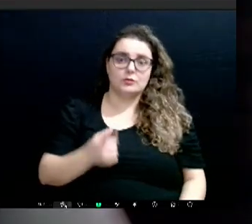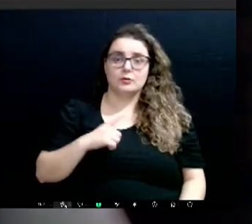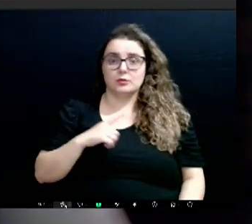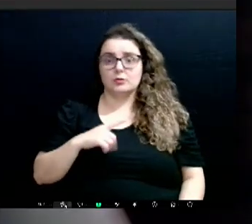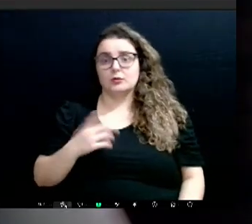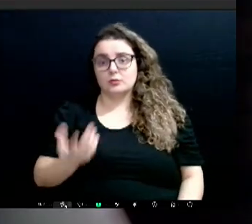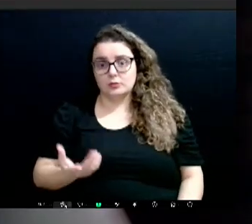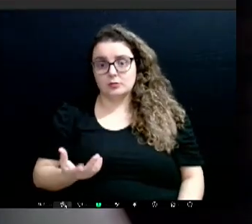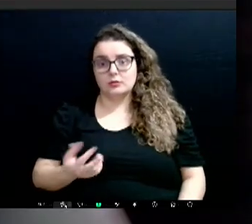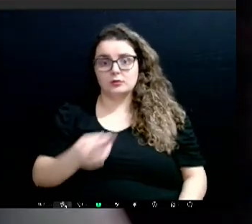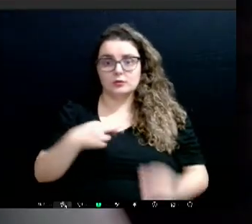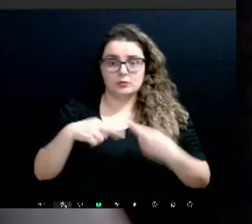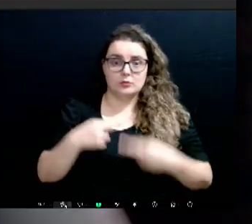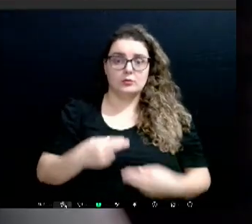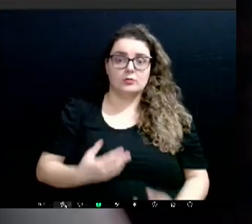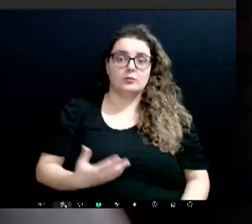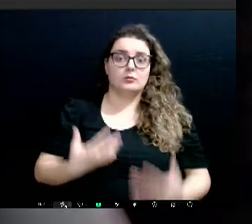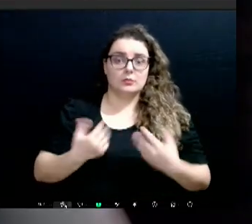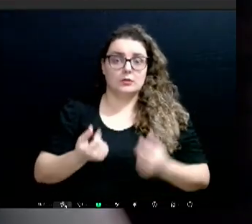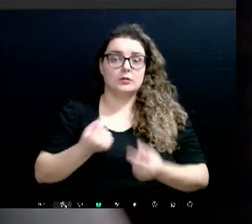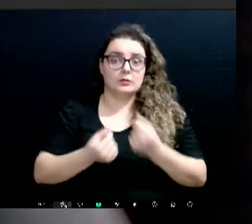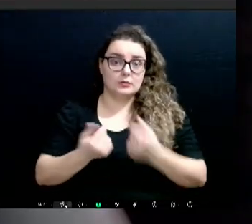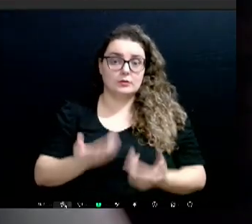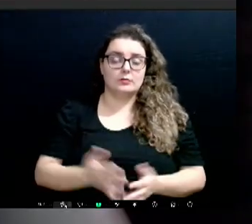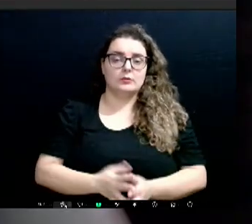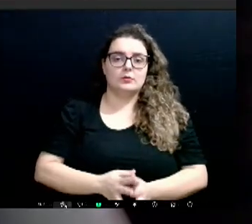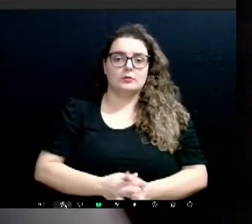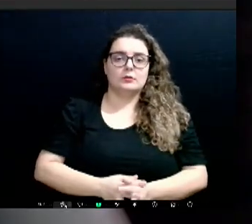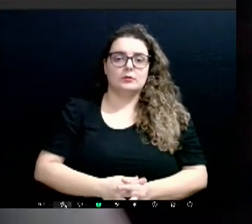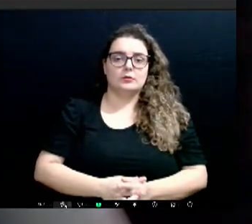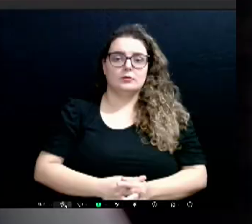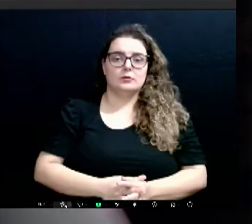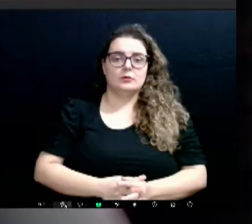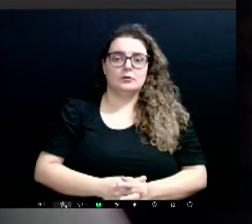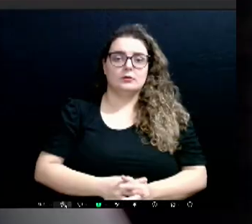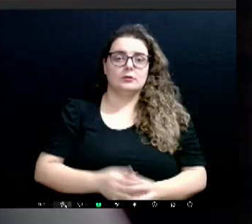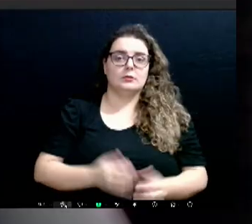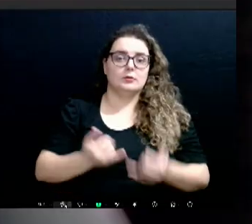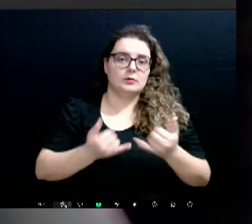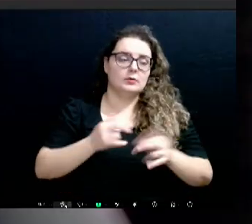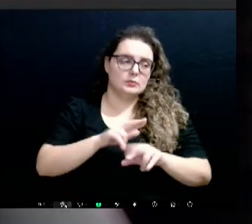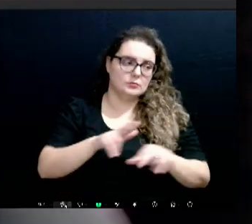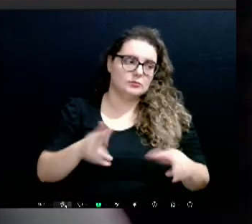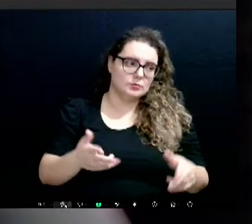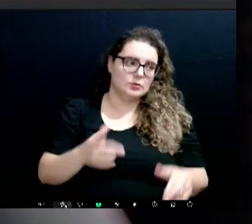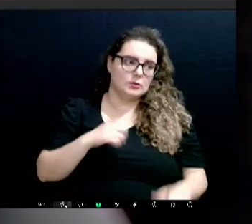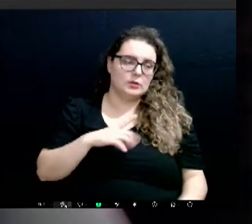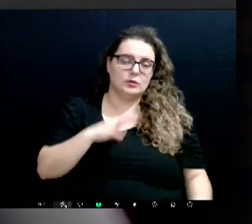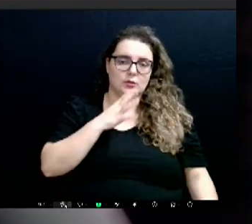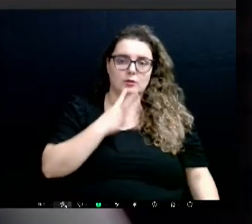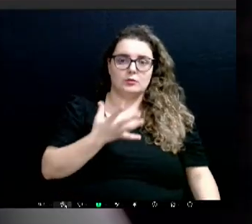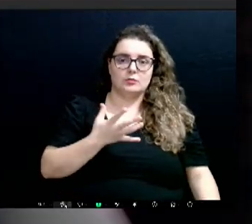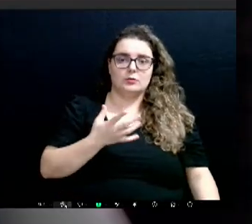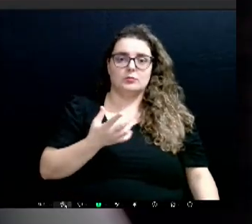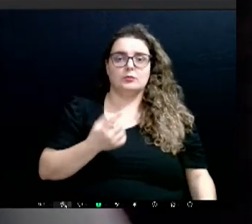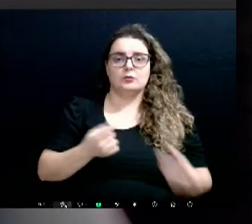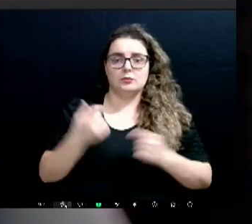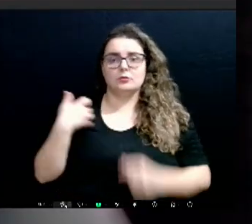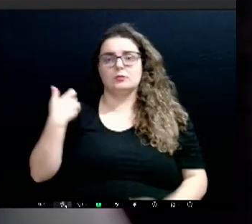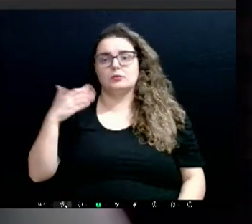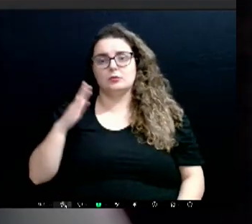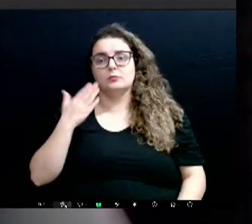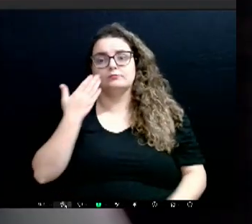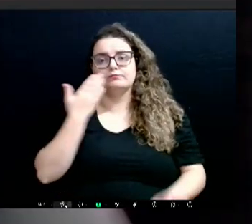quando ganha mesmo dinheiro, né? Um jogo que o pessoal tem conhecido. E adultos têm perdido, sim,